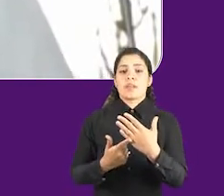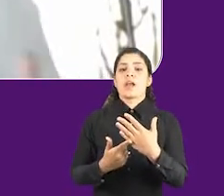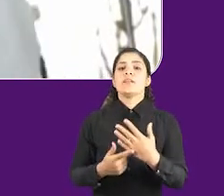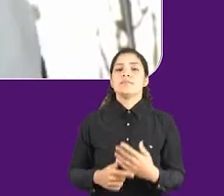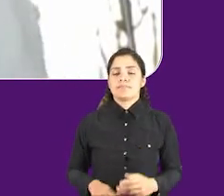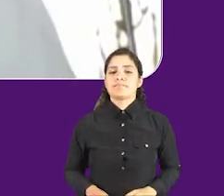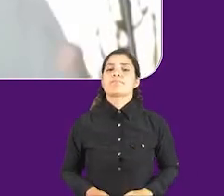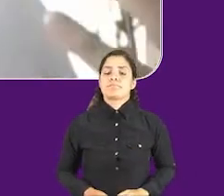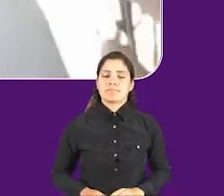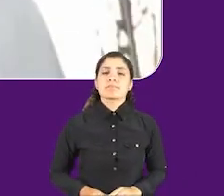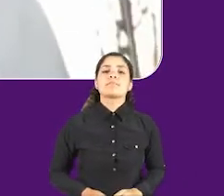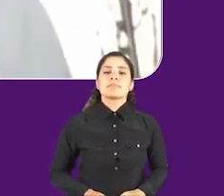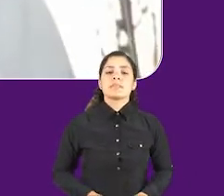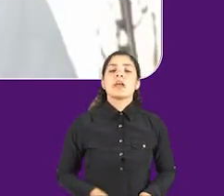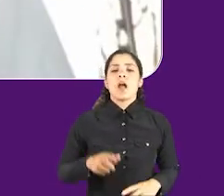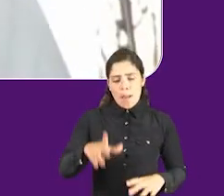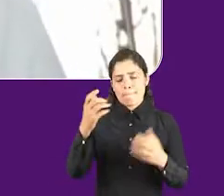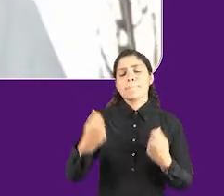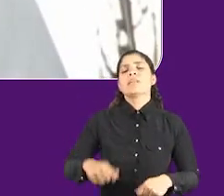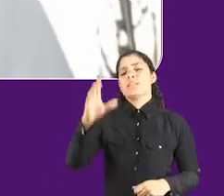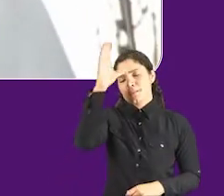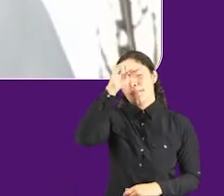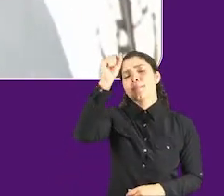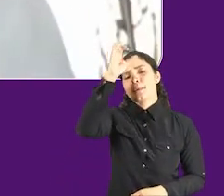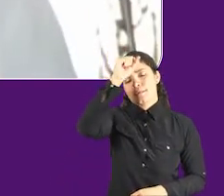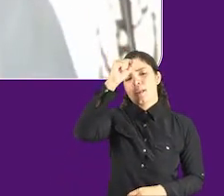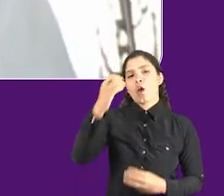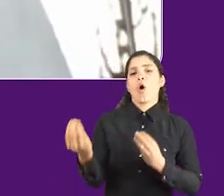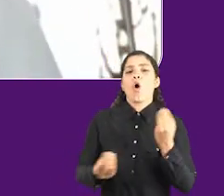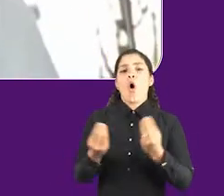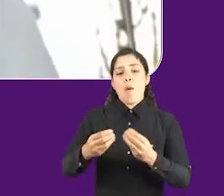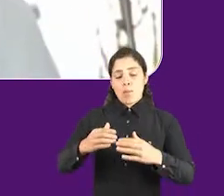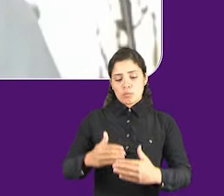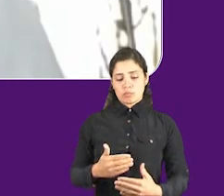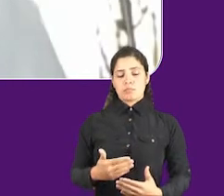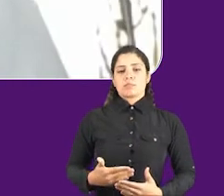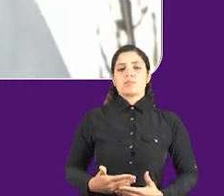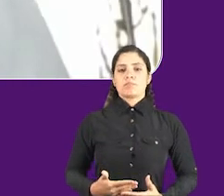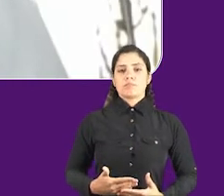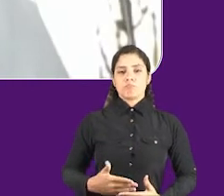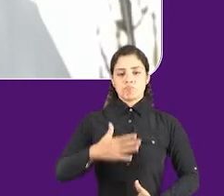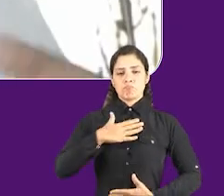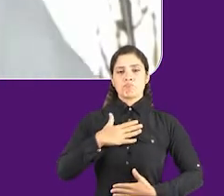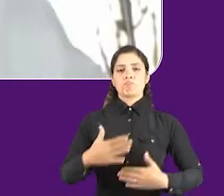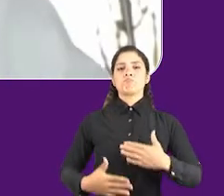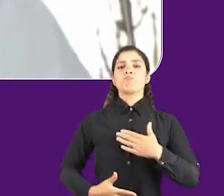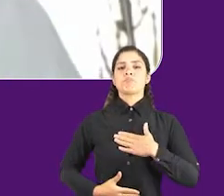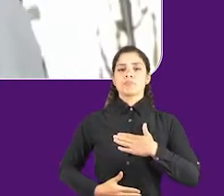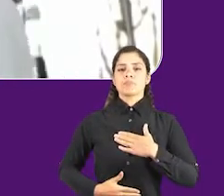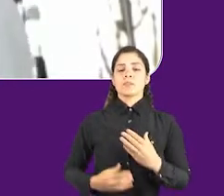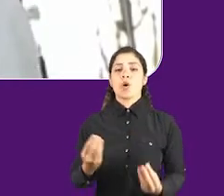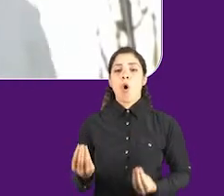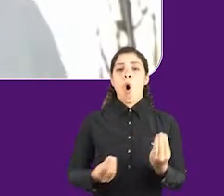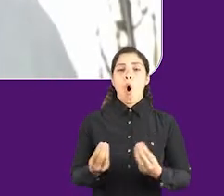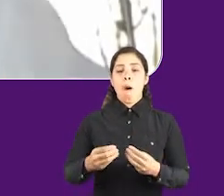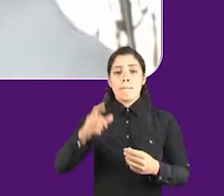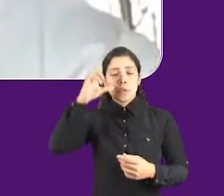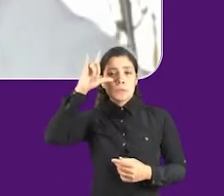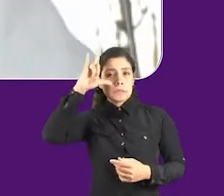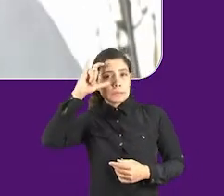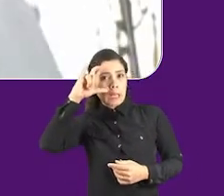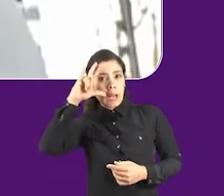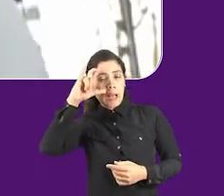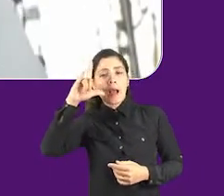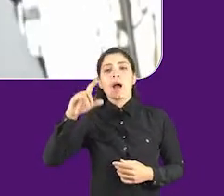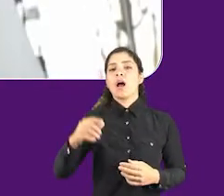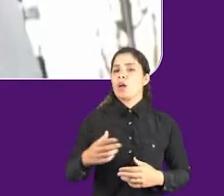no tem jeito e o mais esperto que você tem que aprender como se posicionar na Google no Instagram